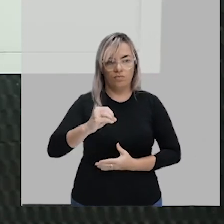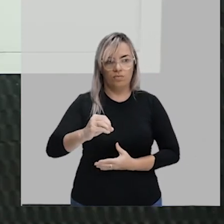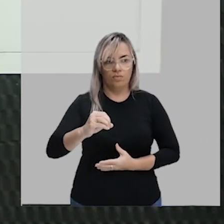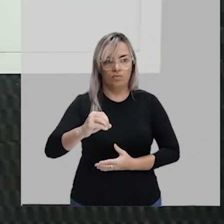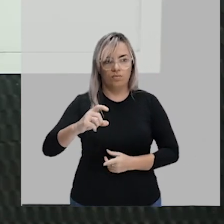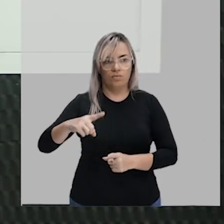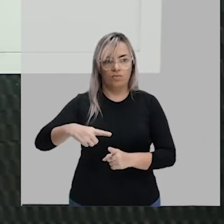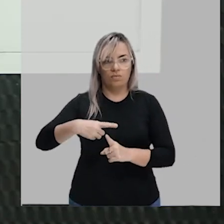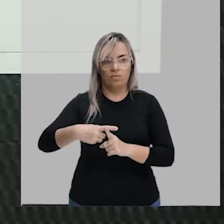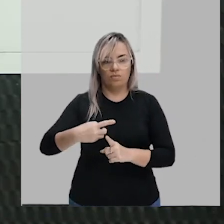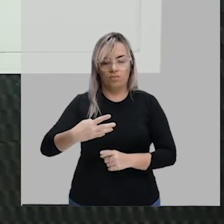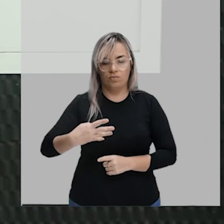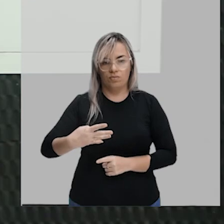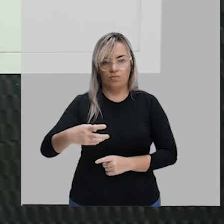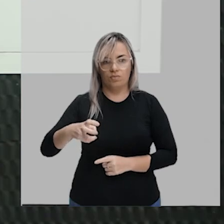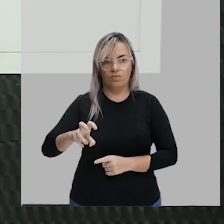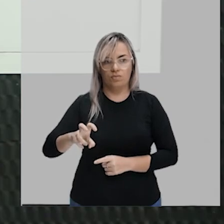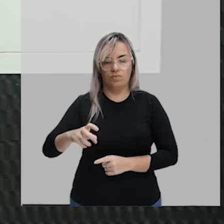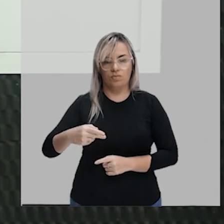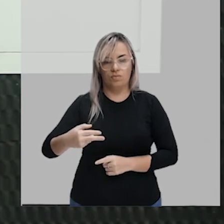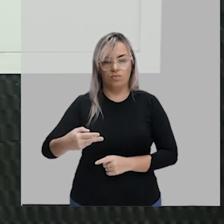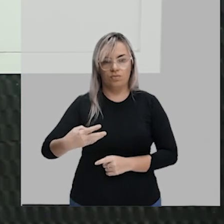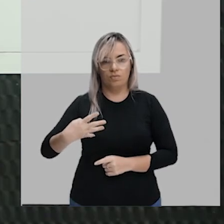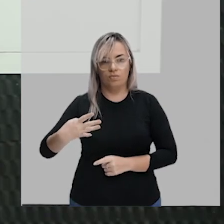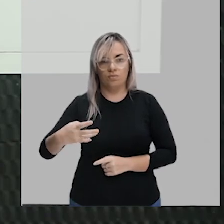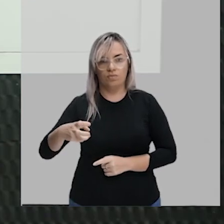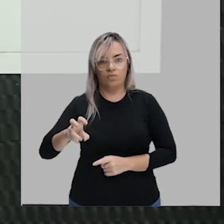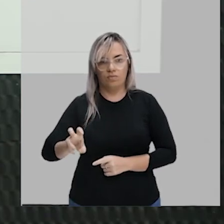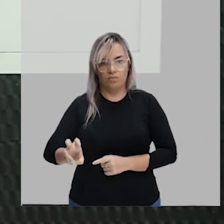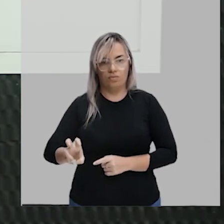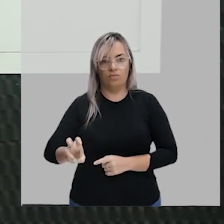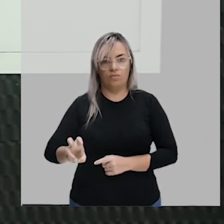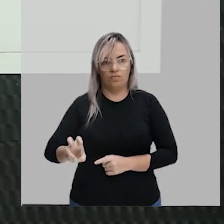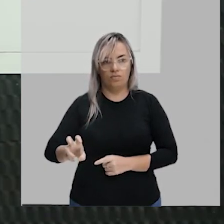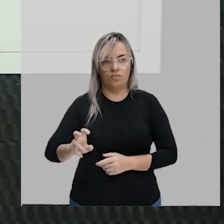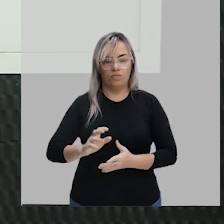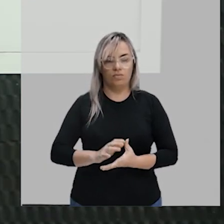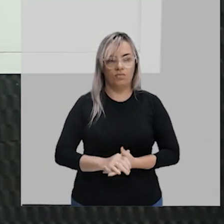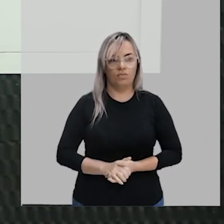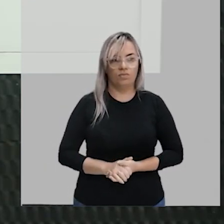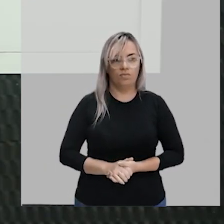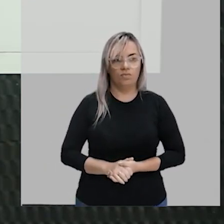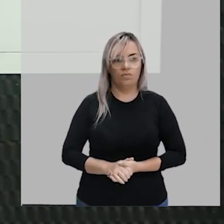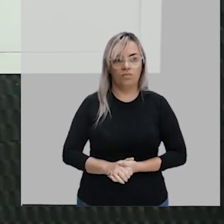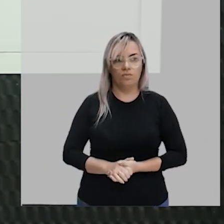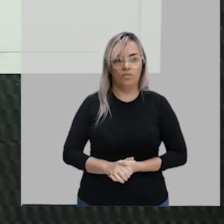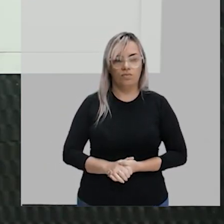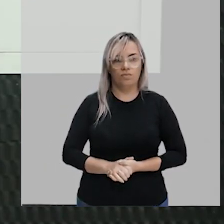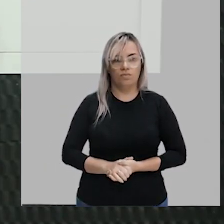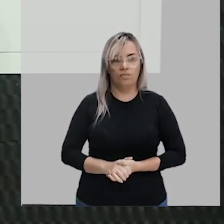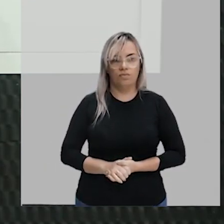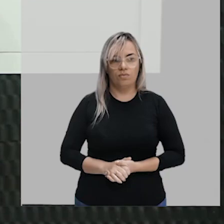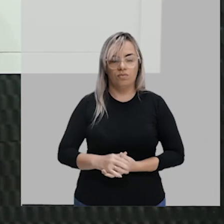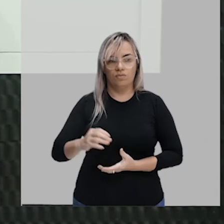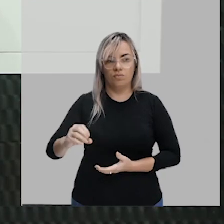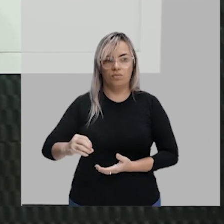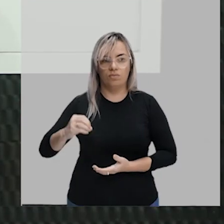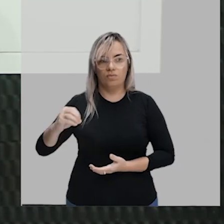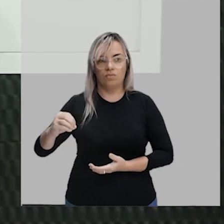mais 45. Vai dar 45. Tá? E aqui nós vamos ter